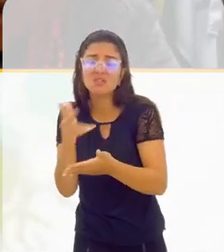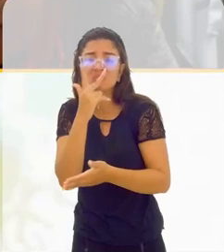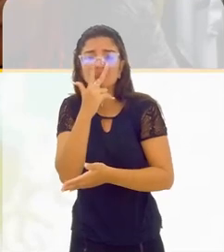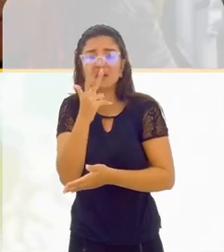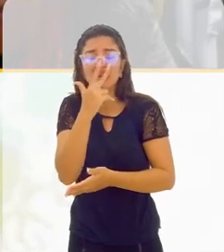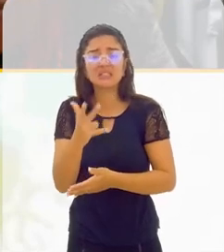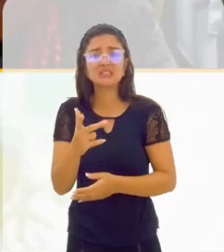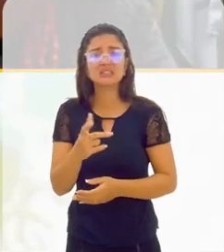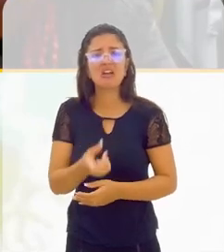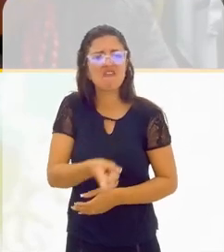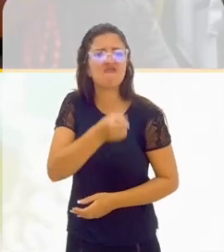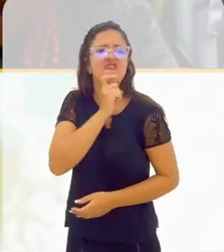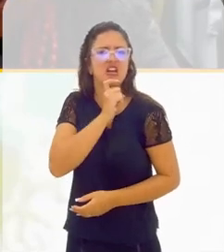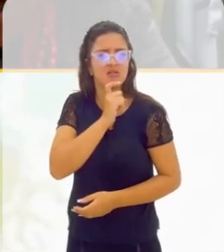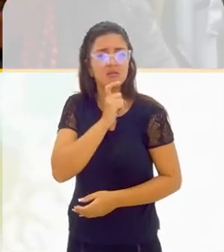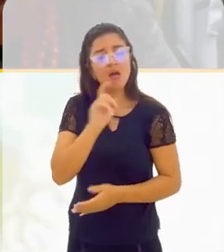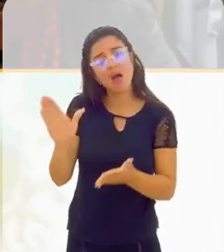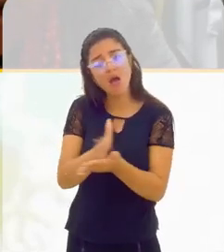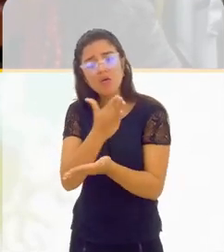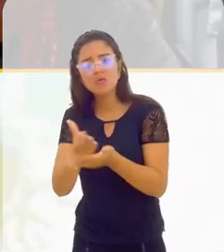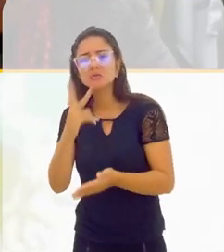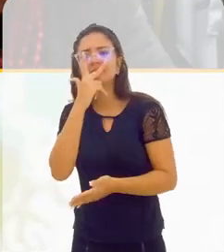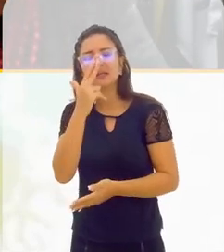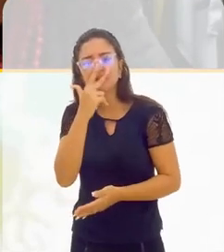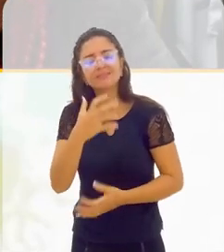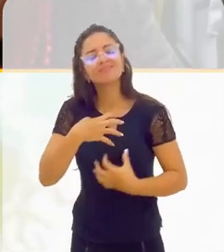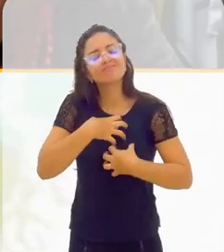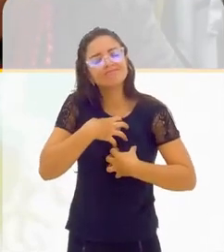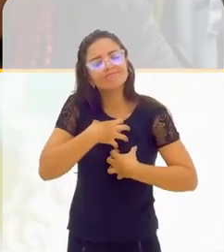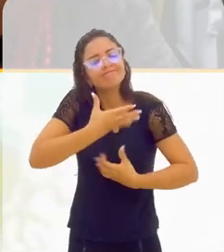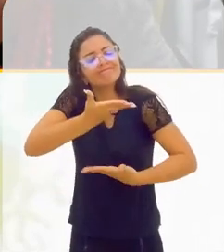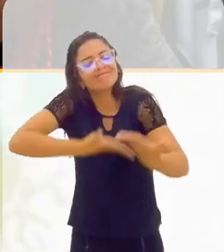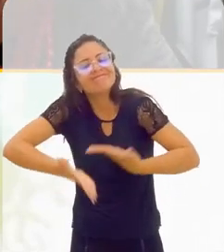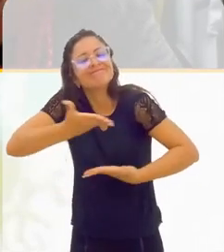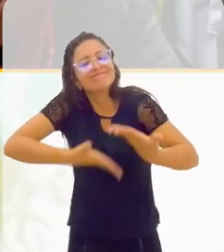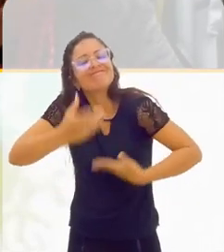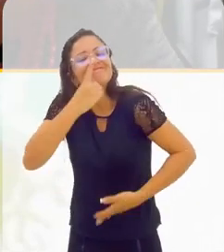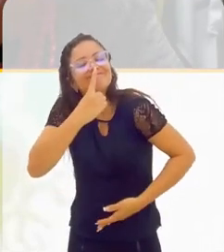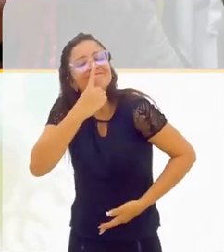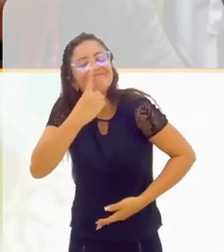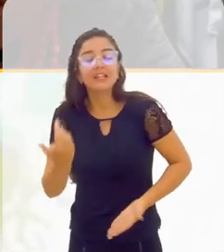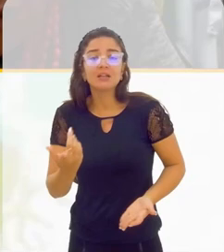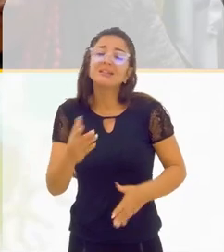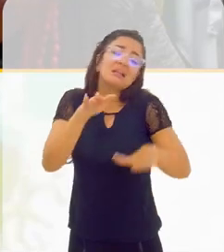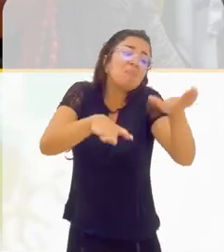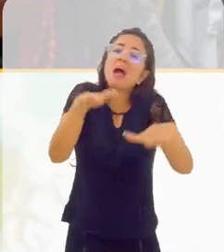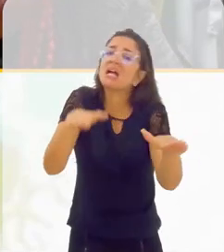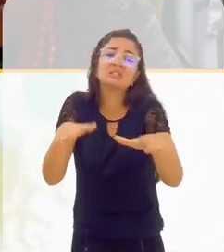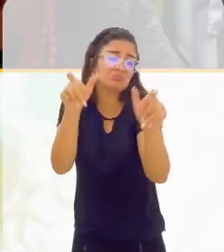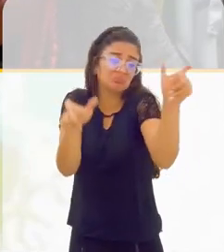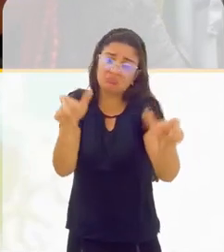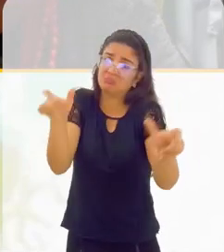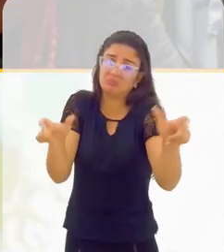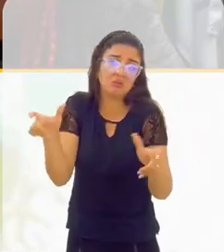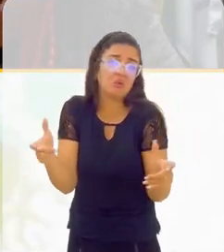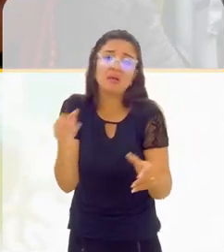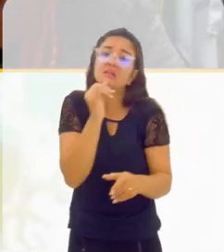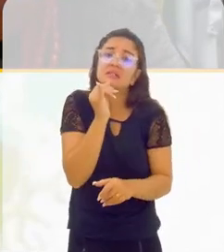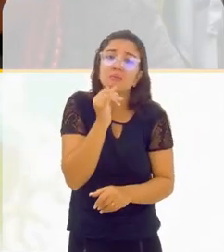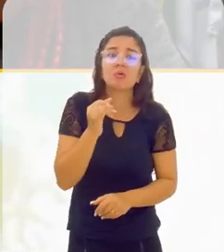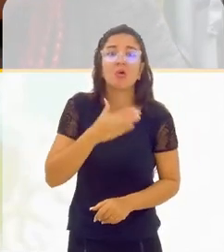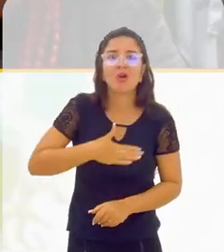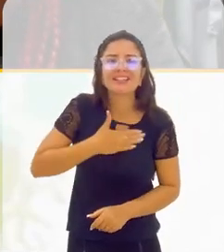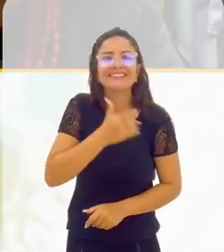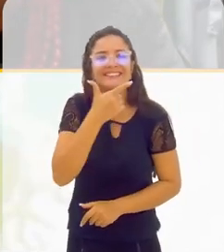né Sim ele é Depende de quem ele é sabe você não sabe o sorriso você